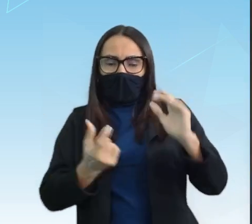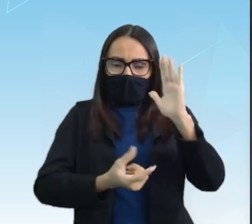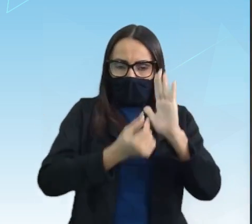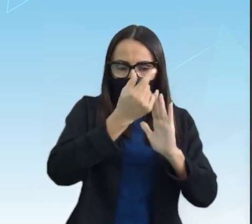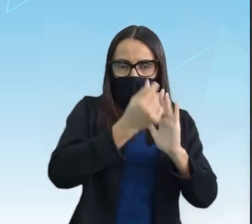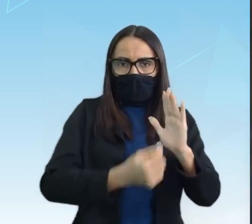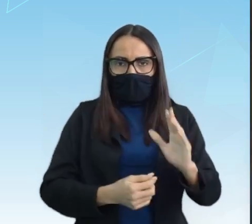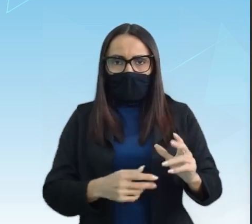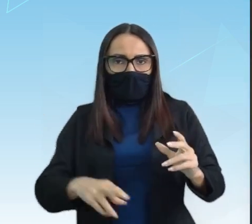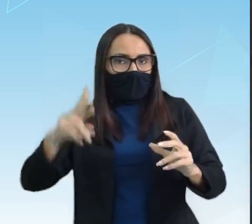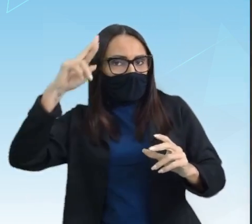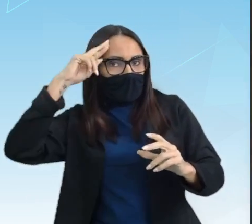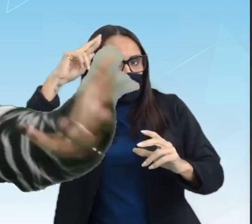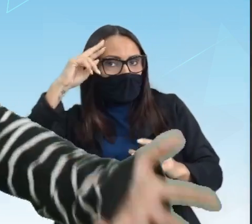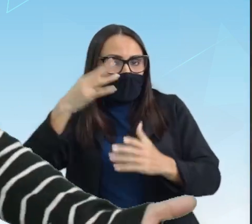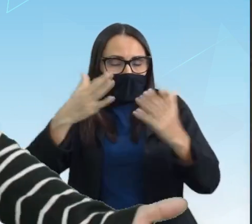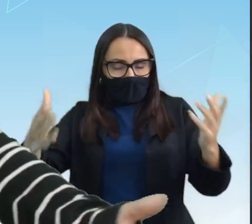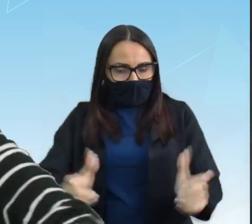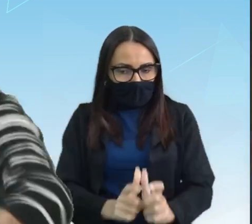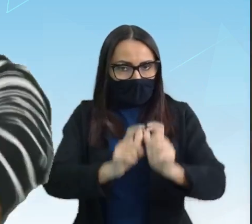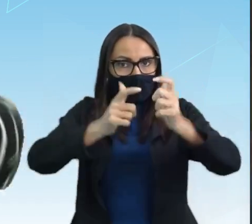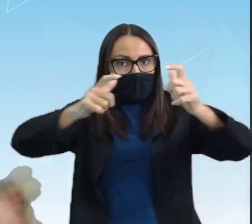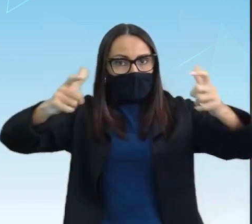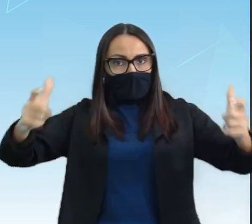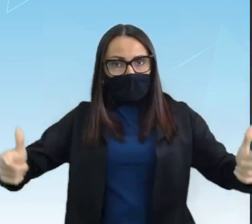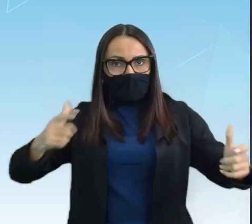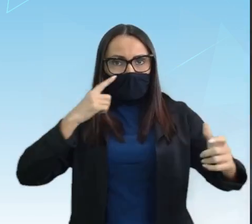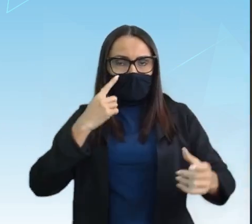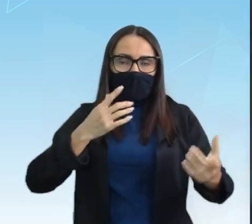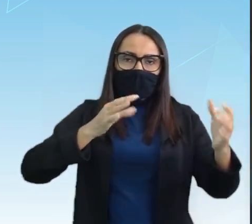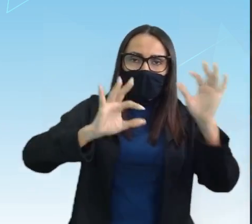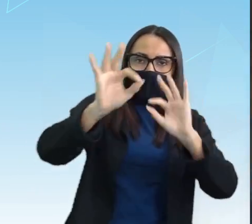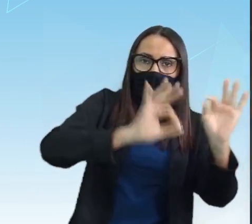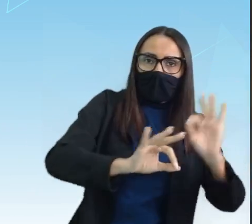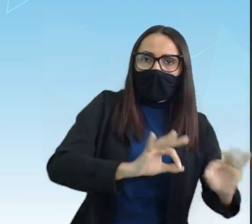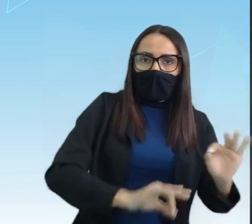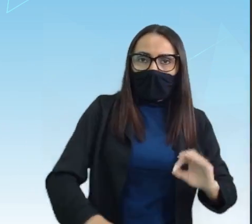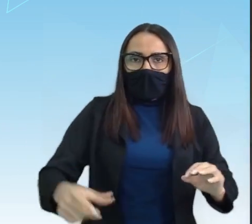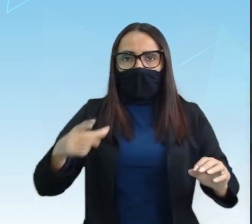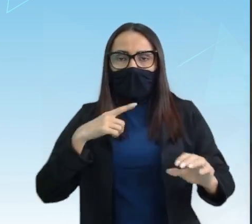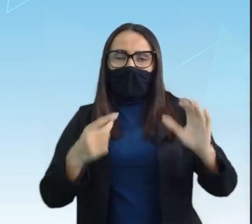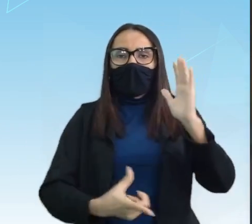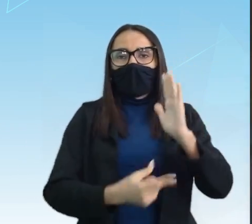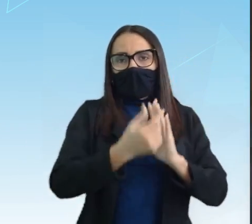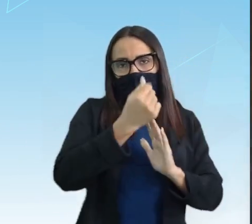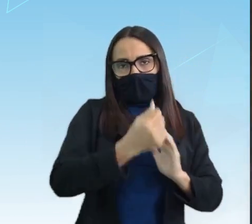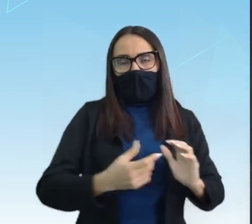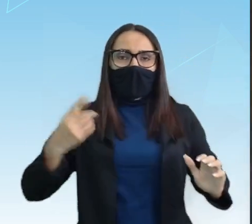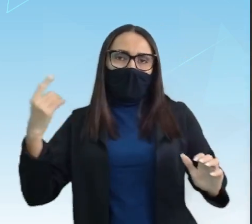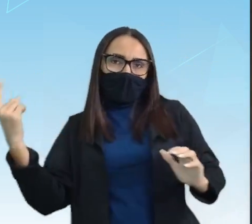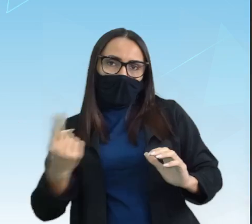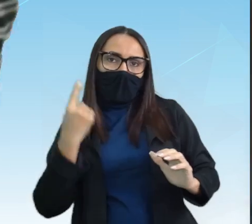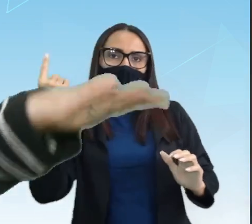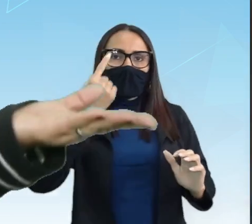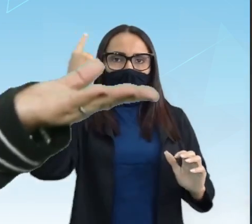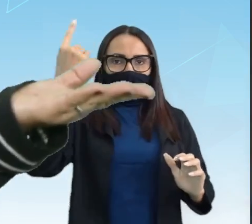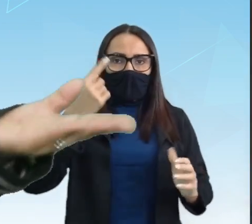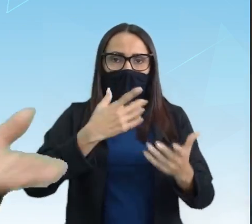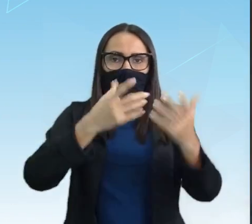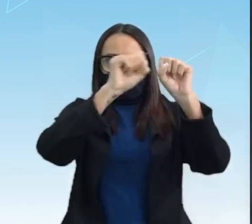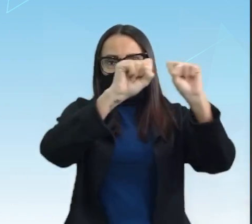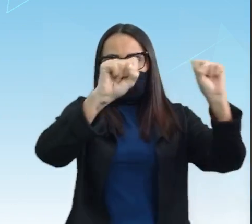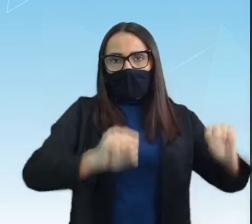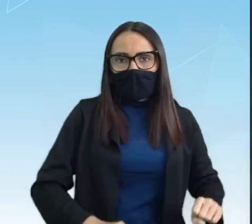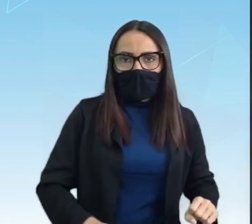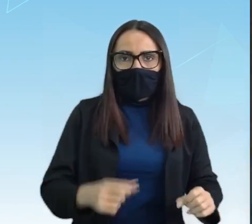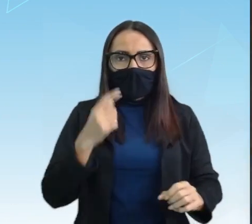dos proprietários e aumentando assim a produção, eu vou ter um lucro bem mais alto do que no outro sistema,